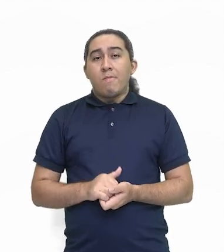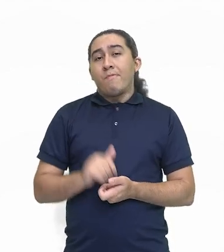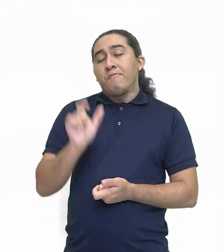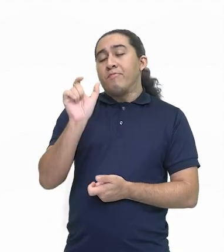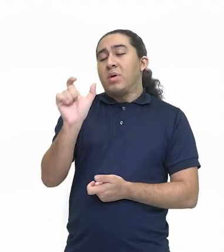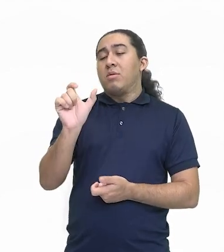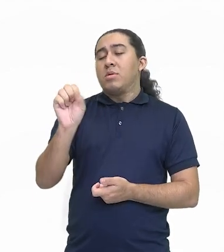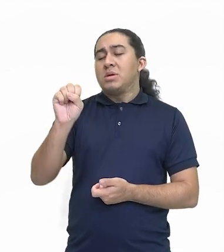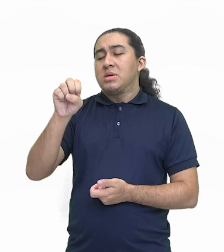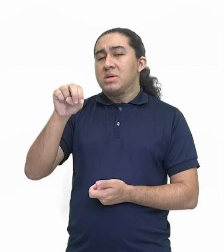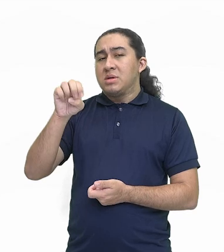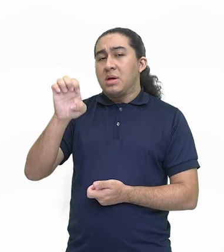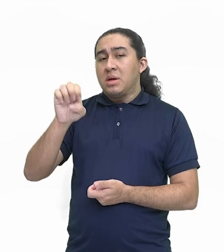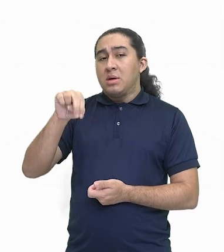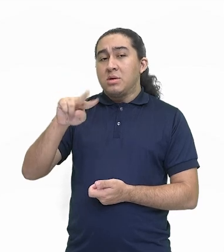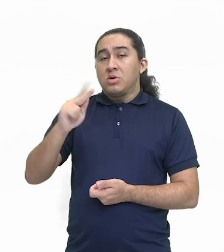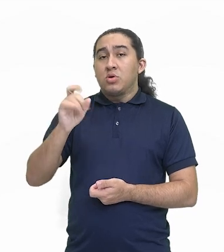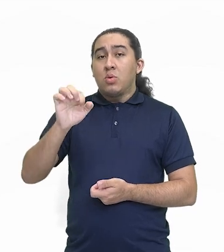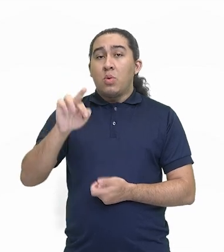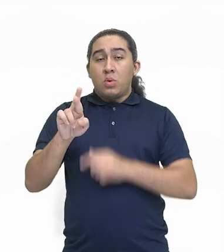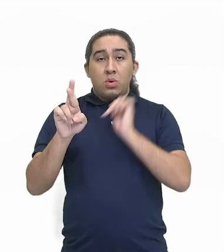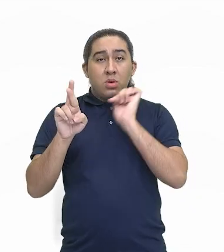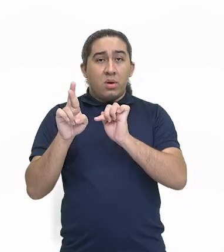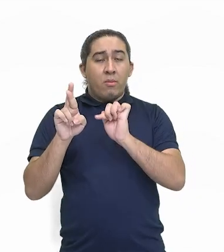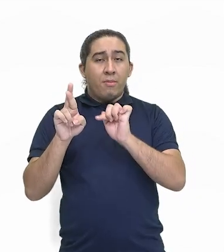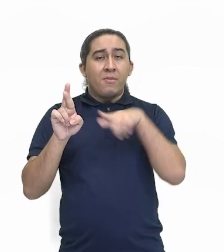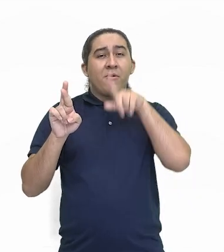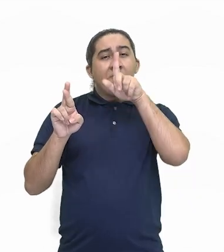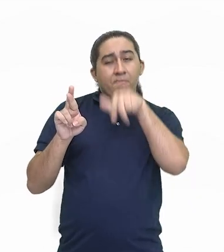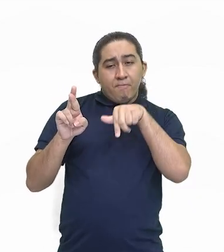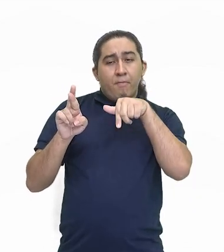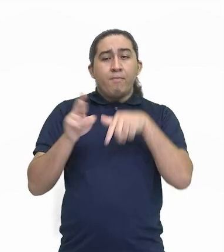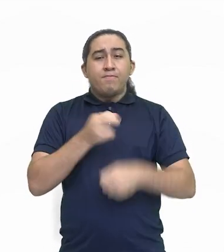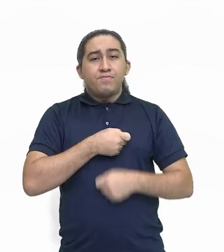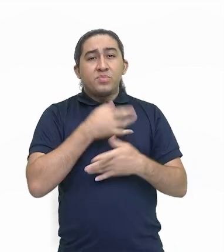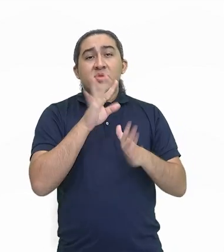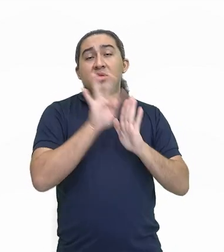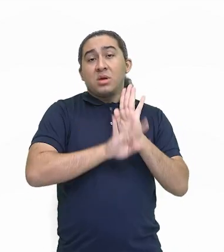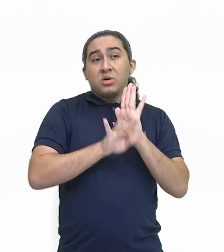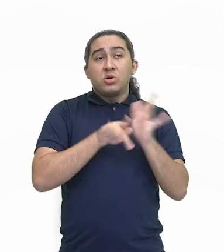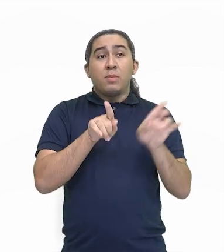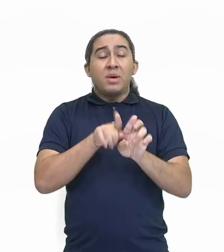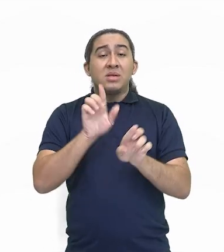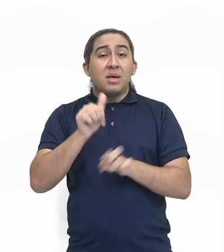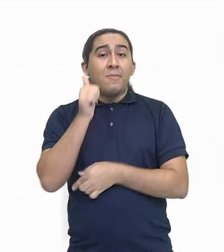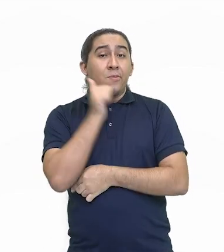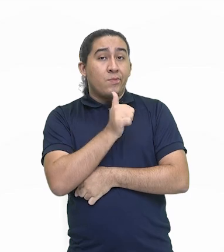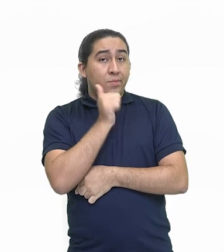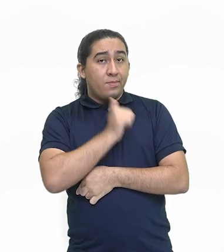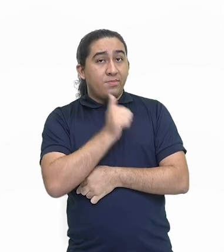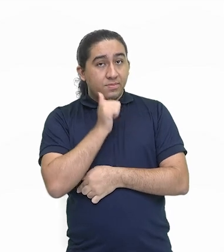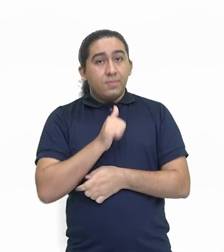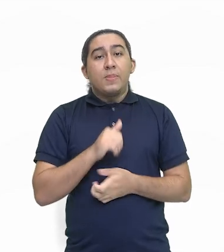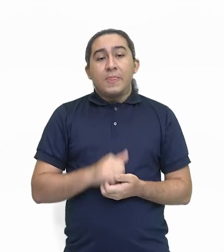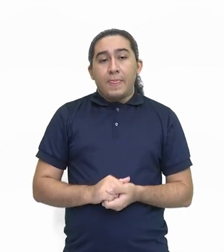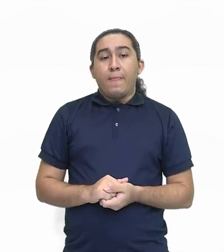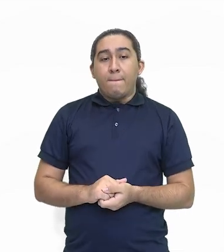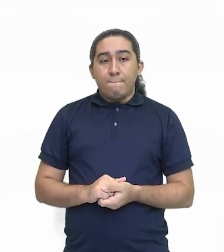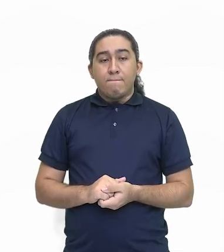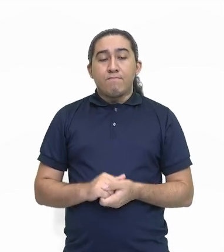né, aparecer lá no poema Senhor, mas significa o quê? Senhora.